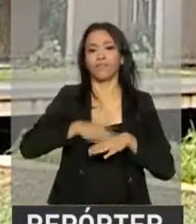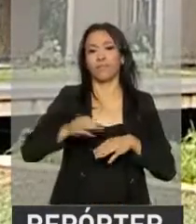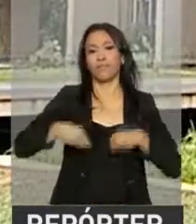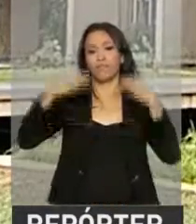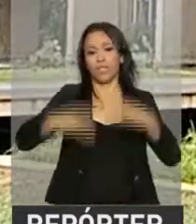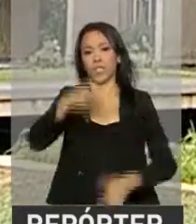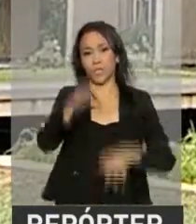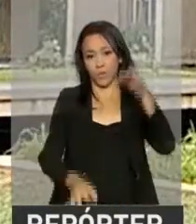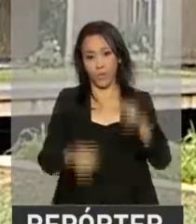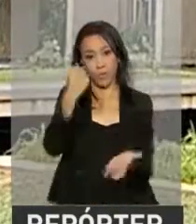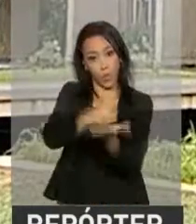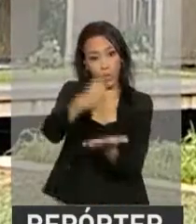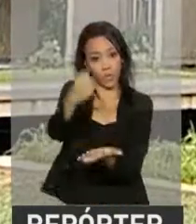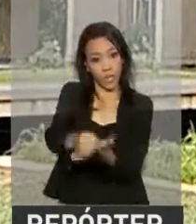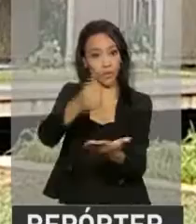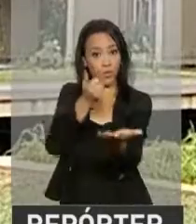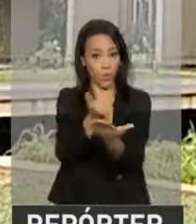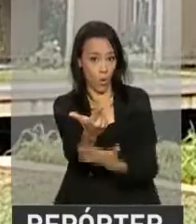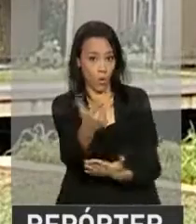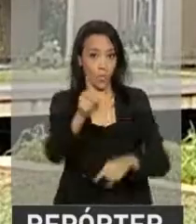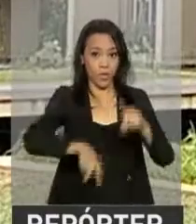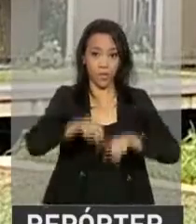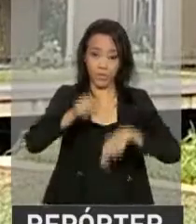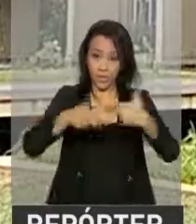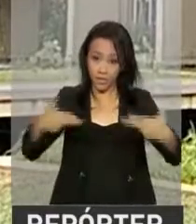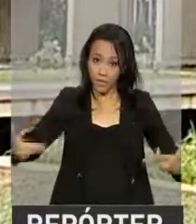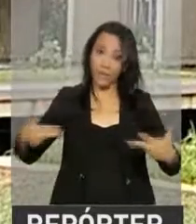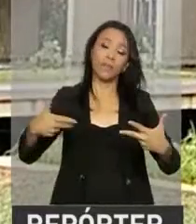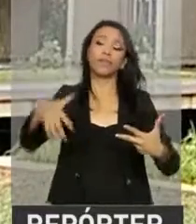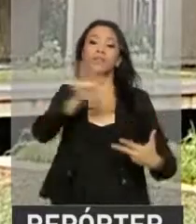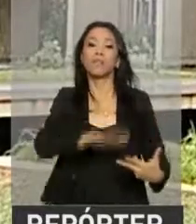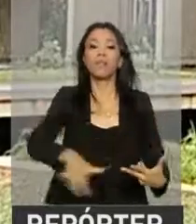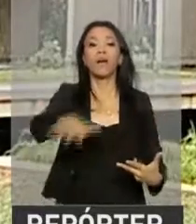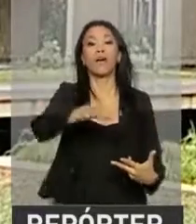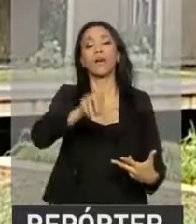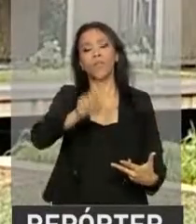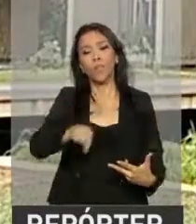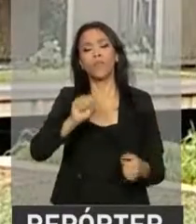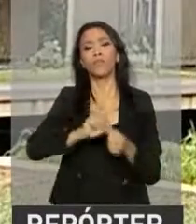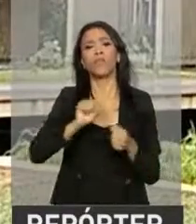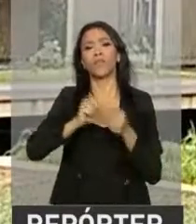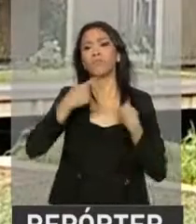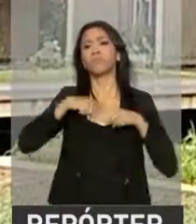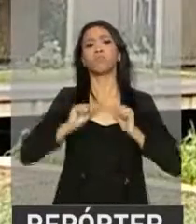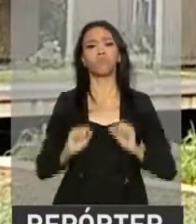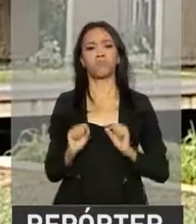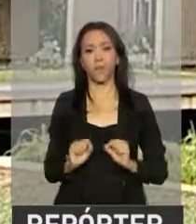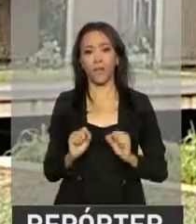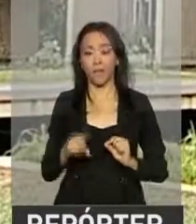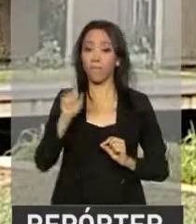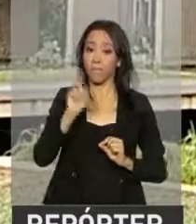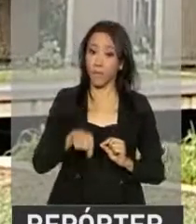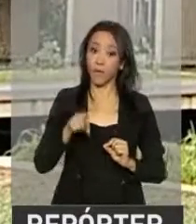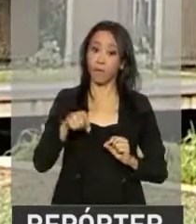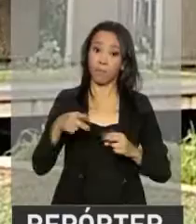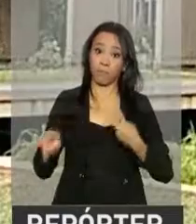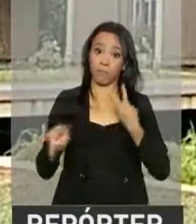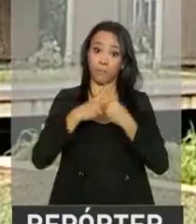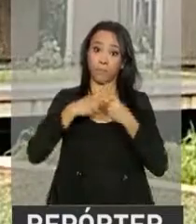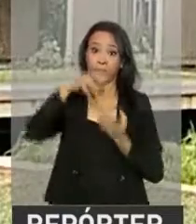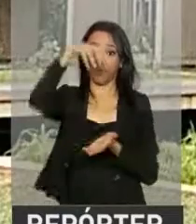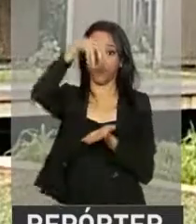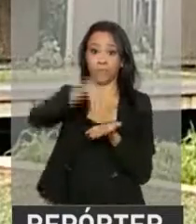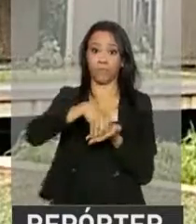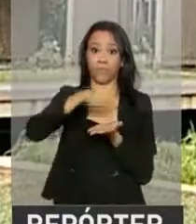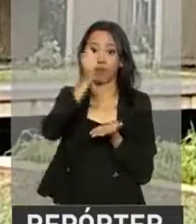os contratos de compra dos equipamentos de inspeção eletrônicas foram feitos pelo Departamento Penitenciário Nacional para as